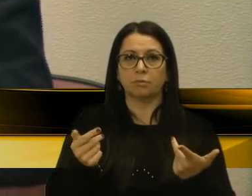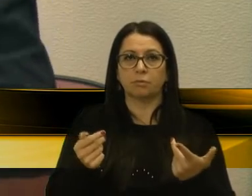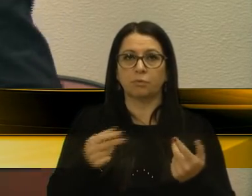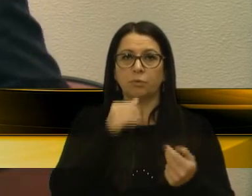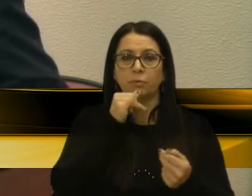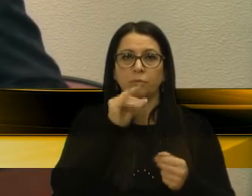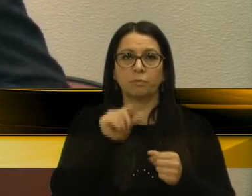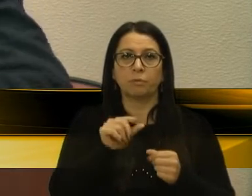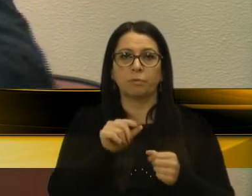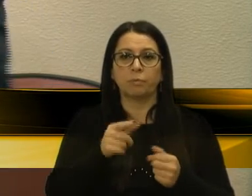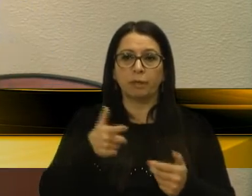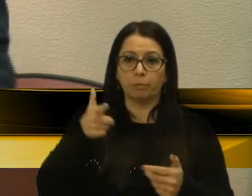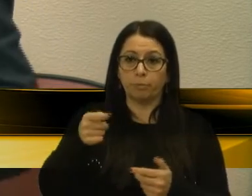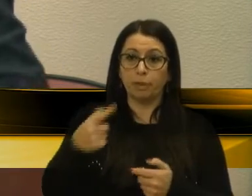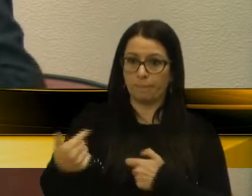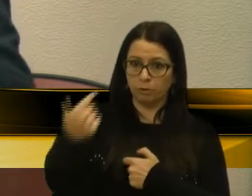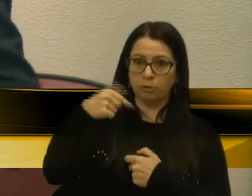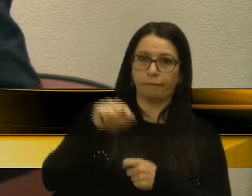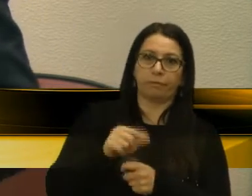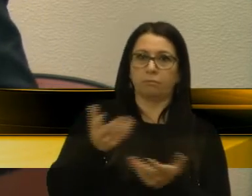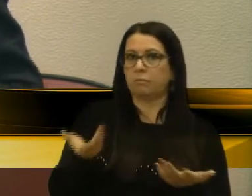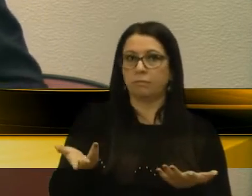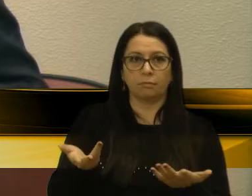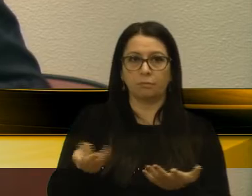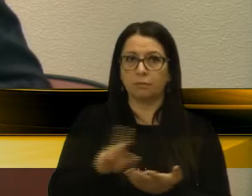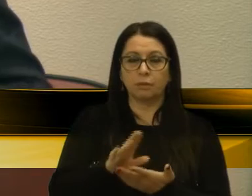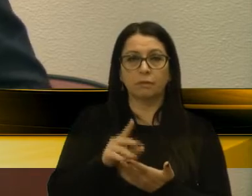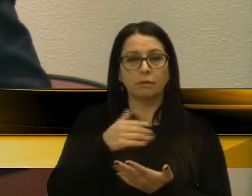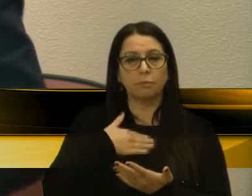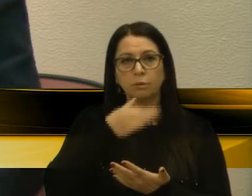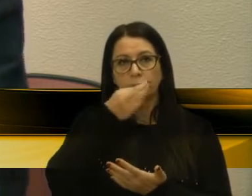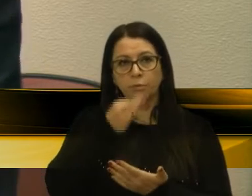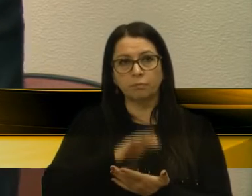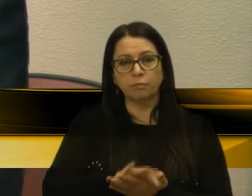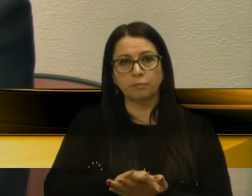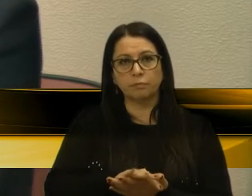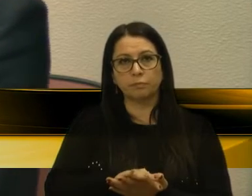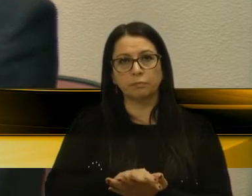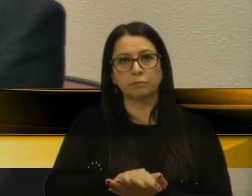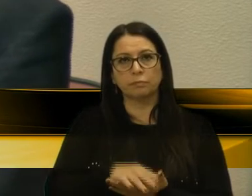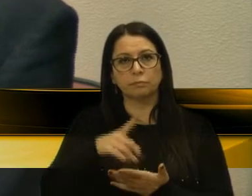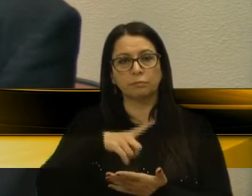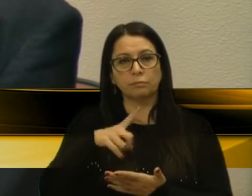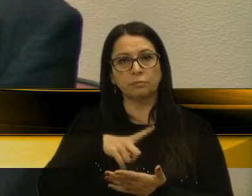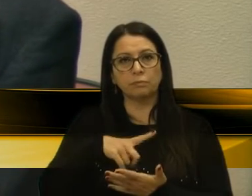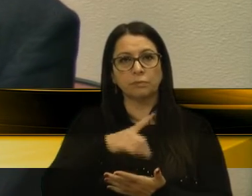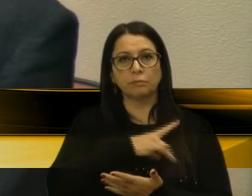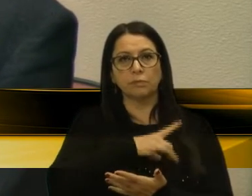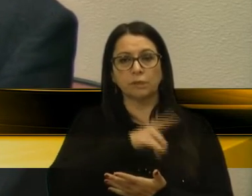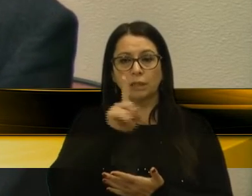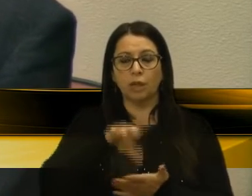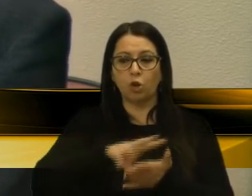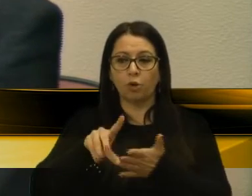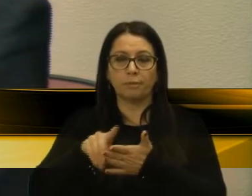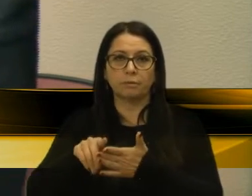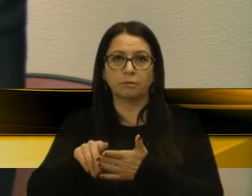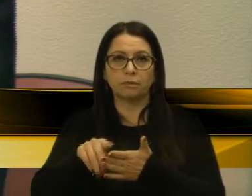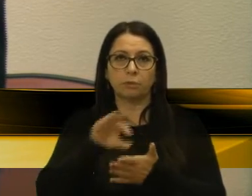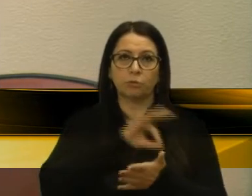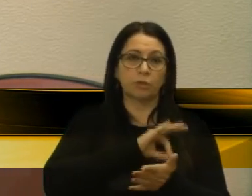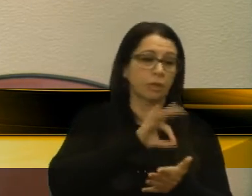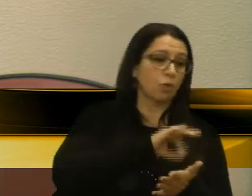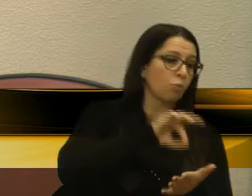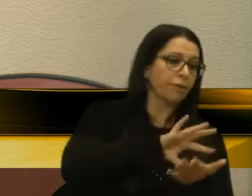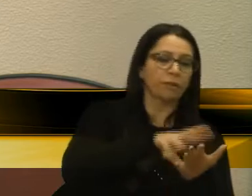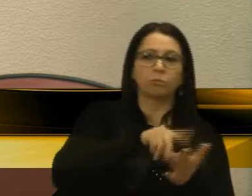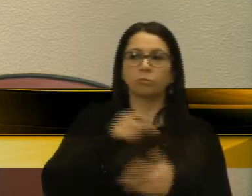tem que tomar um tiro para depois reagir. Então essa é a minha opinião, de que quem tem que ter medo é o bandido do policial e não o